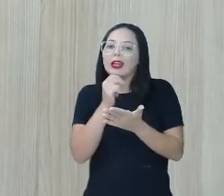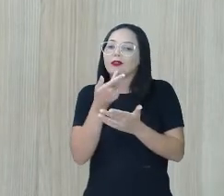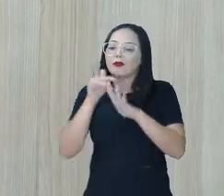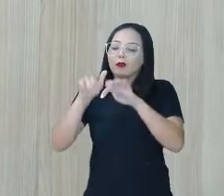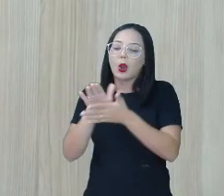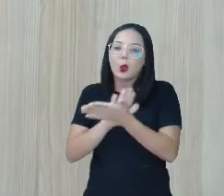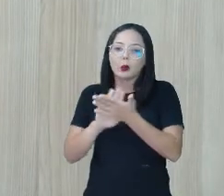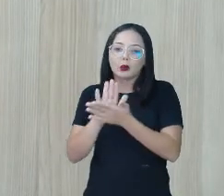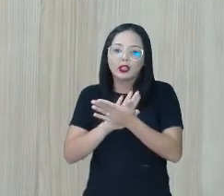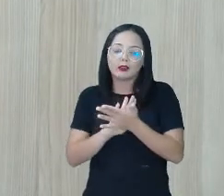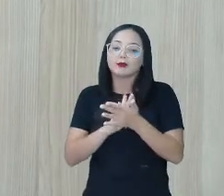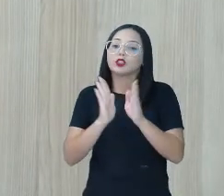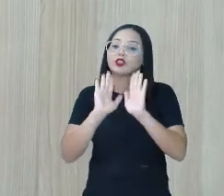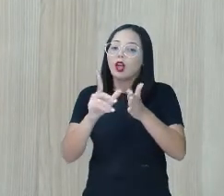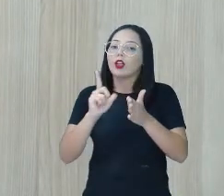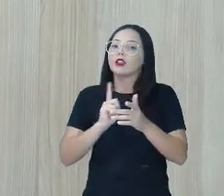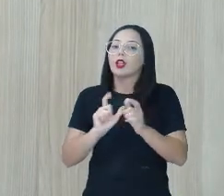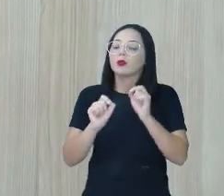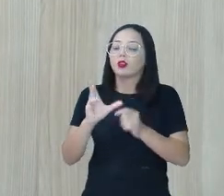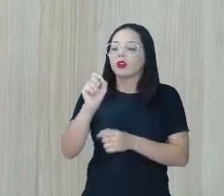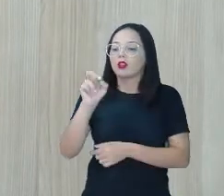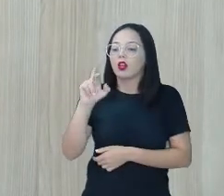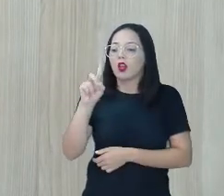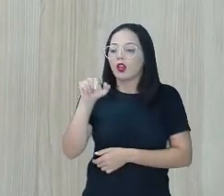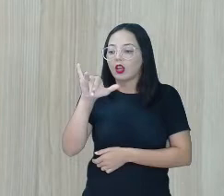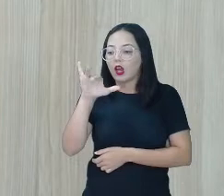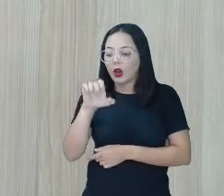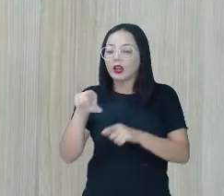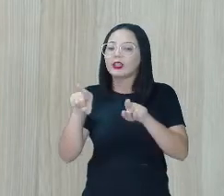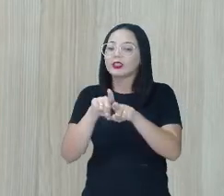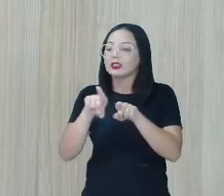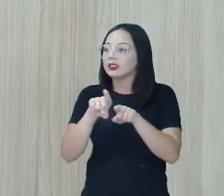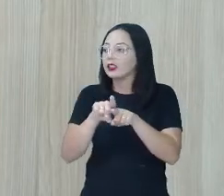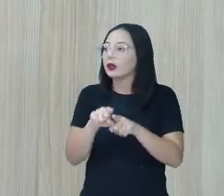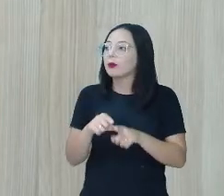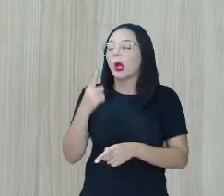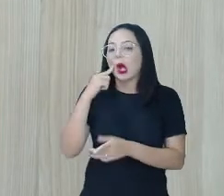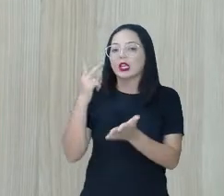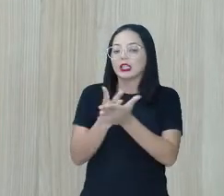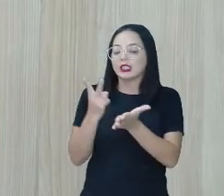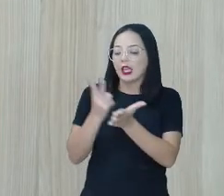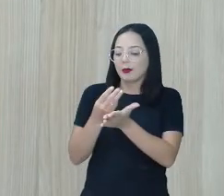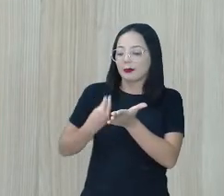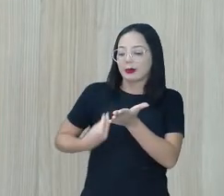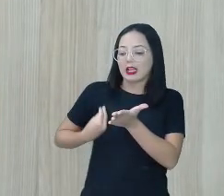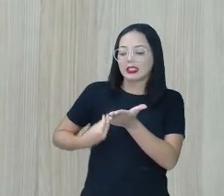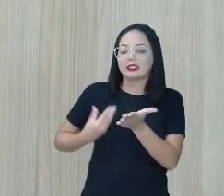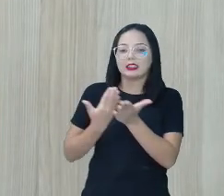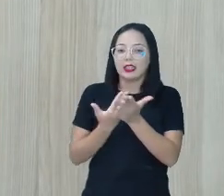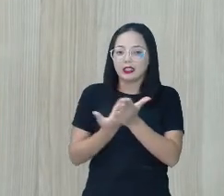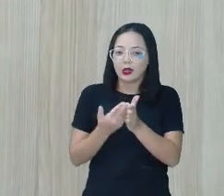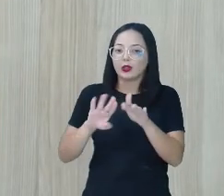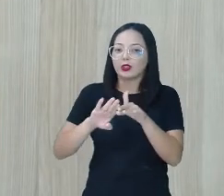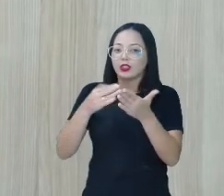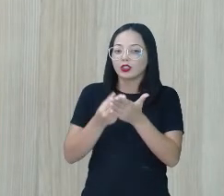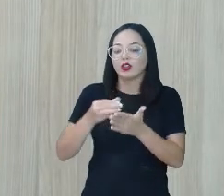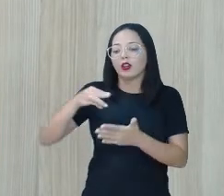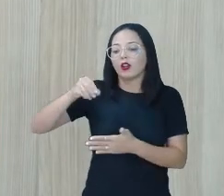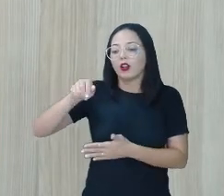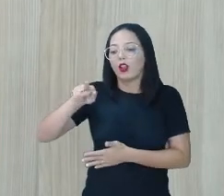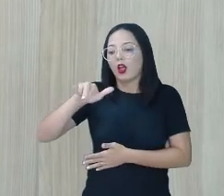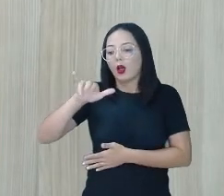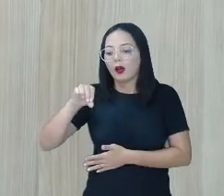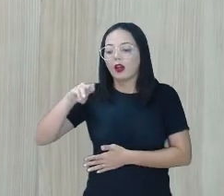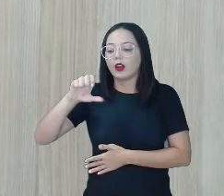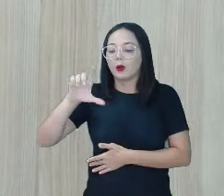ainda, né? Aqui a gente já recebeu a Caroline também, ó, figurinha frequente nas nossas aulas da Escola Mário Melo.